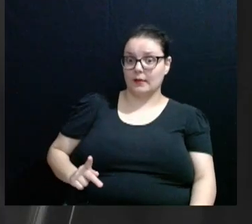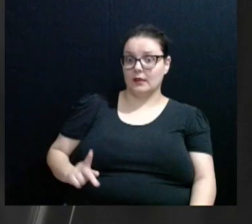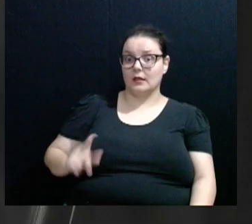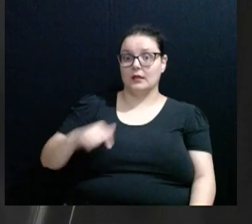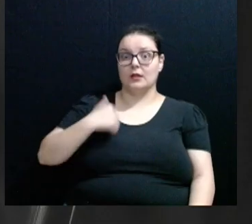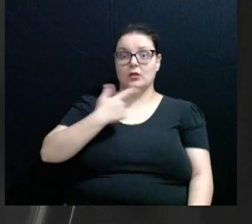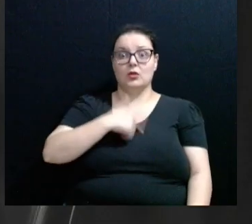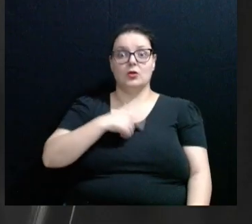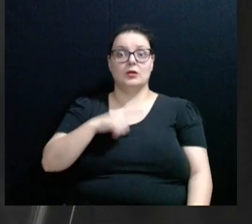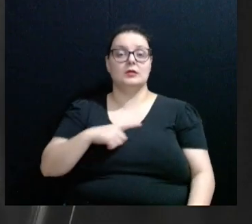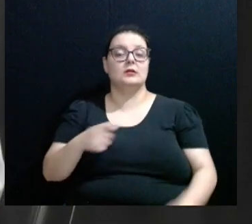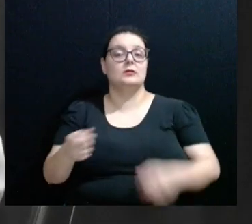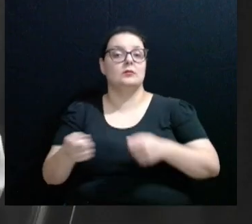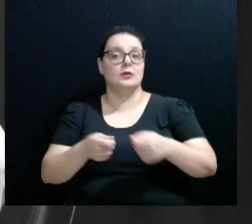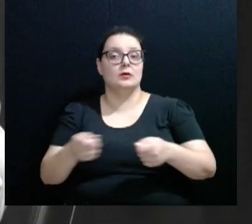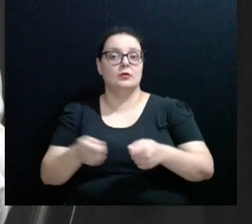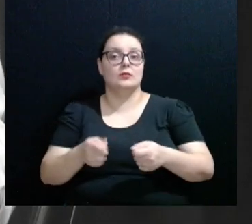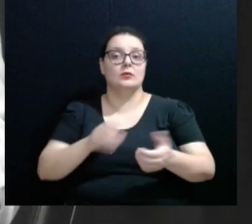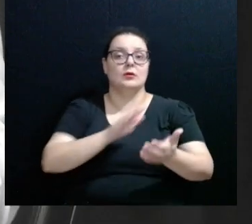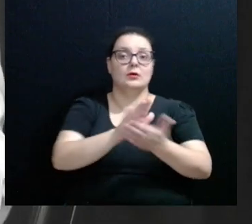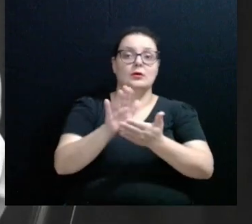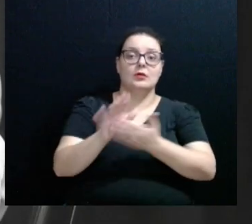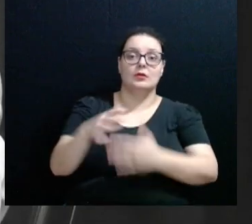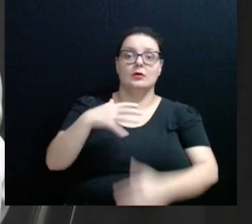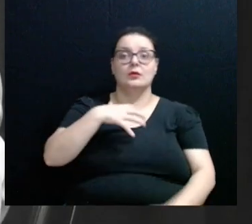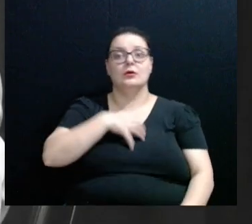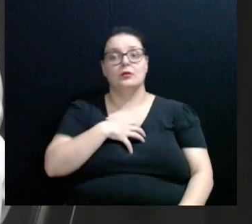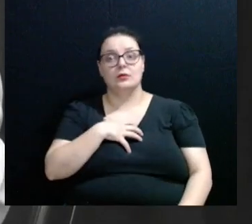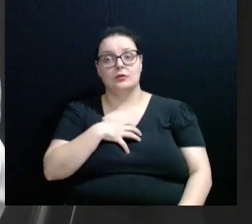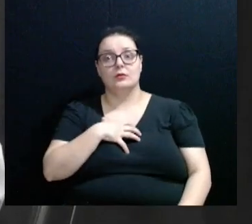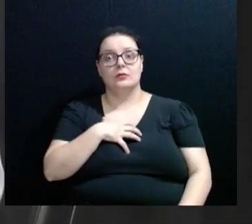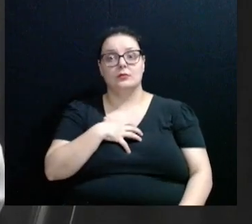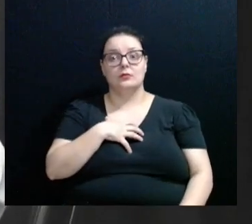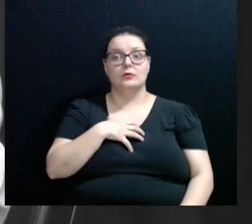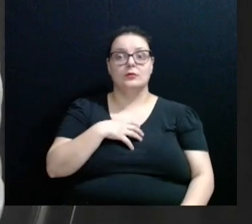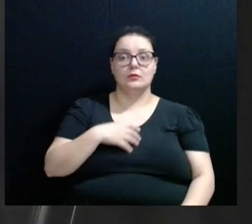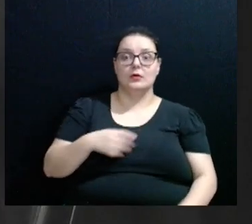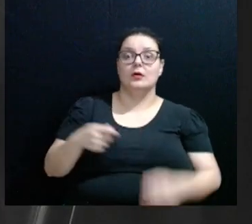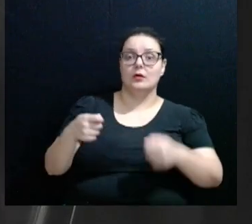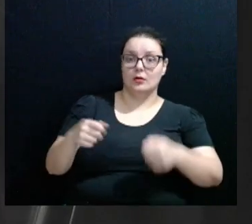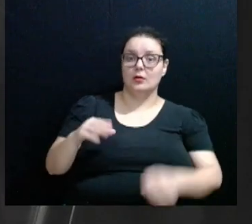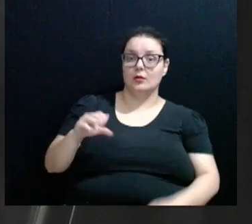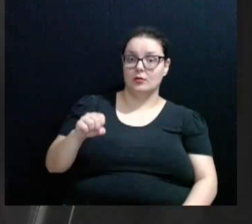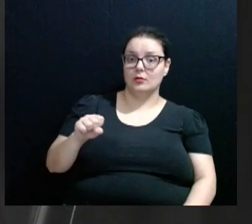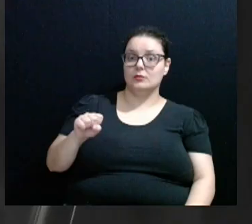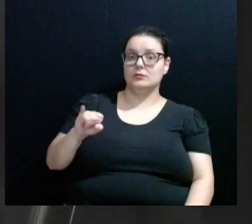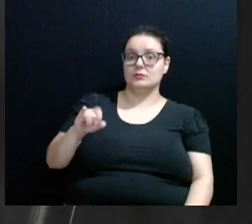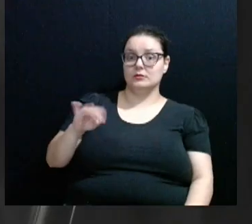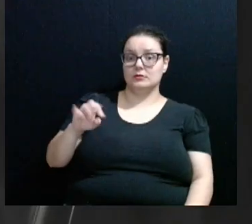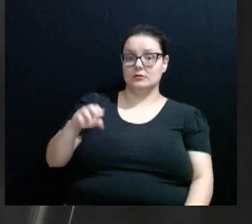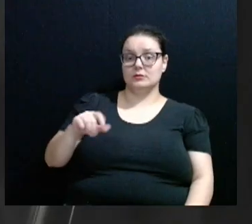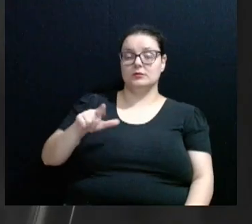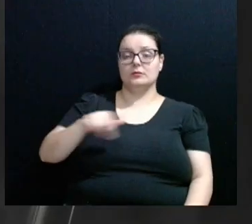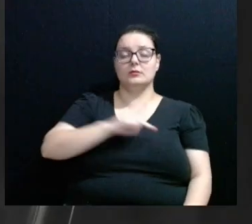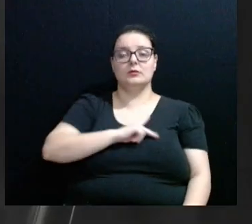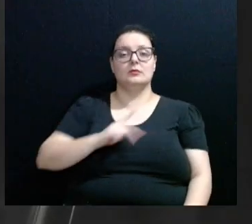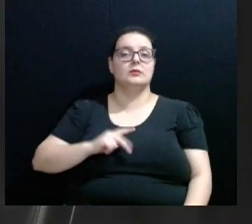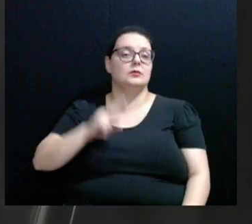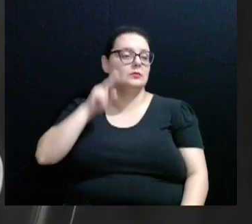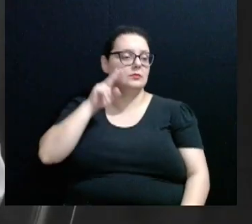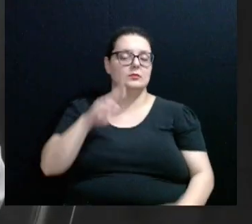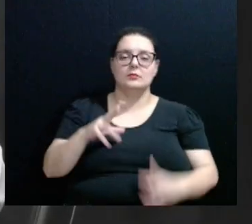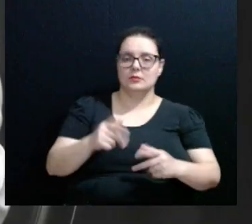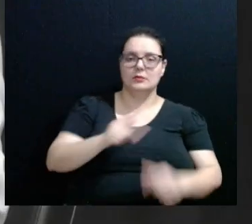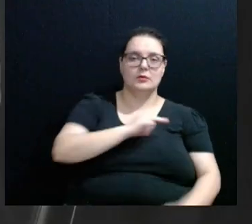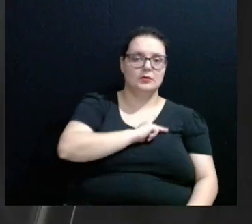um controle do que é gasto de uma forma bem consistente. Tanto é que depois que eu fui presidente, eu brinco, você pode olhar, todos os presidentes